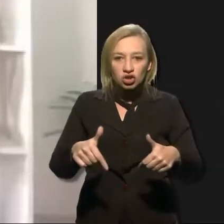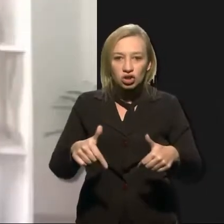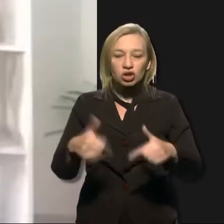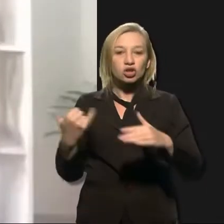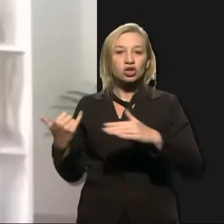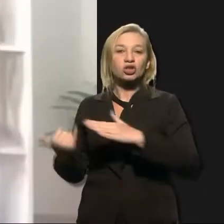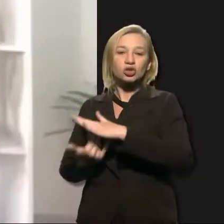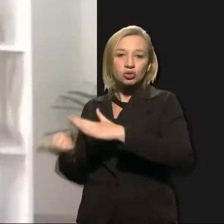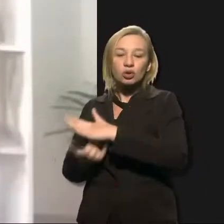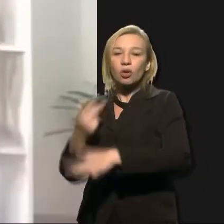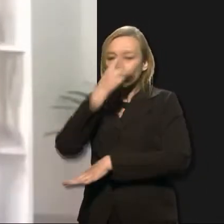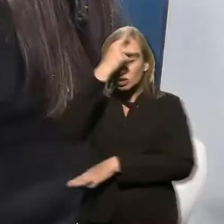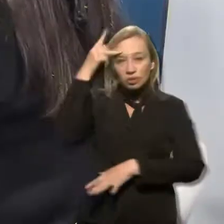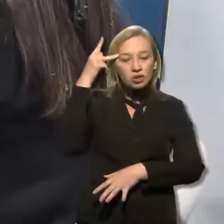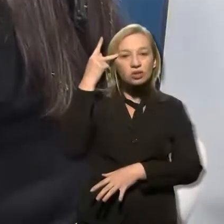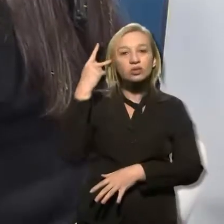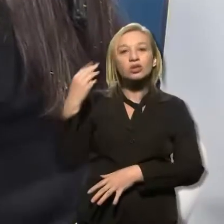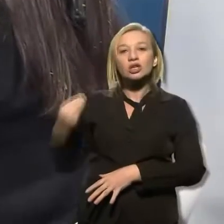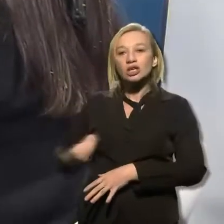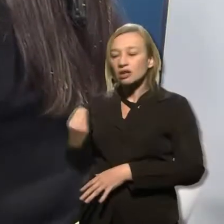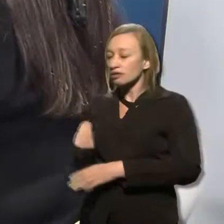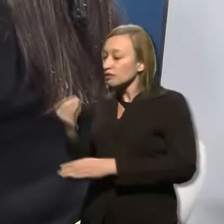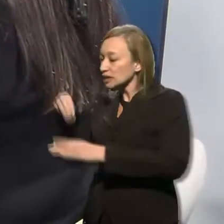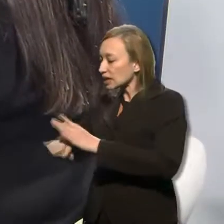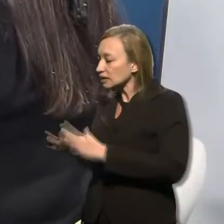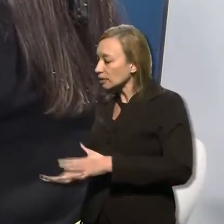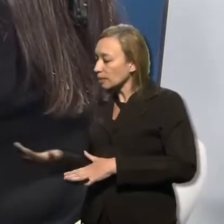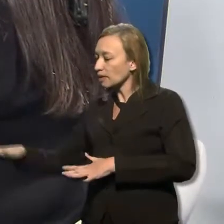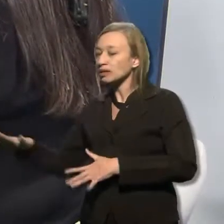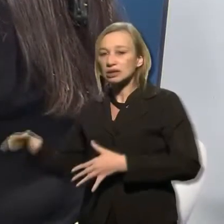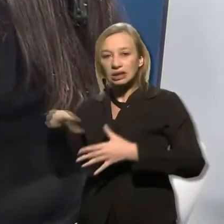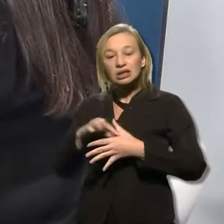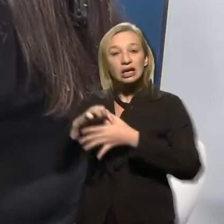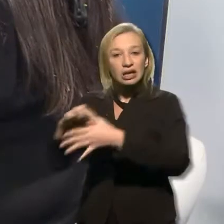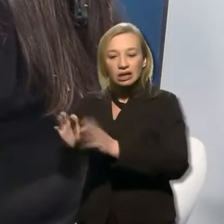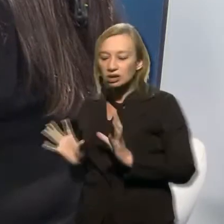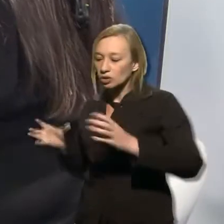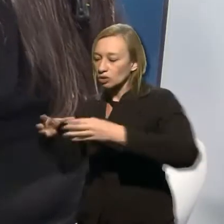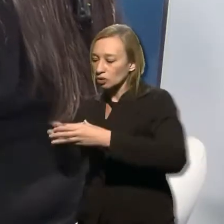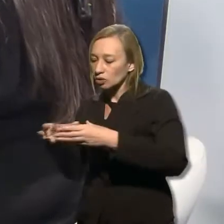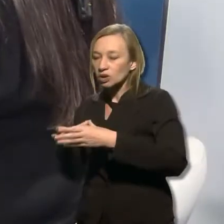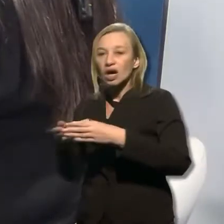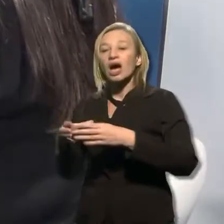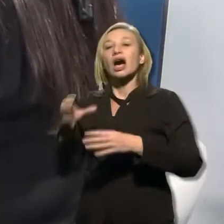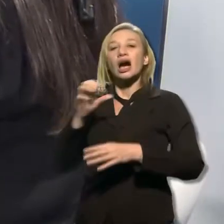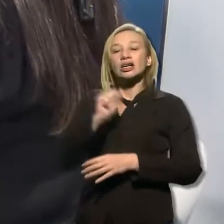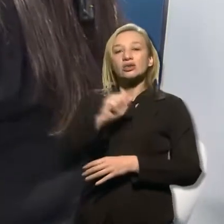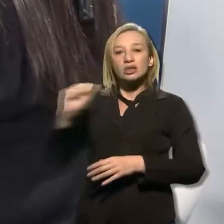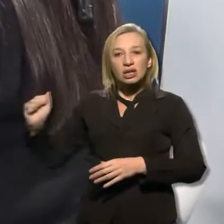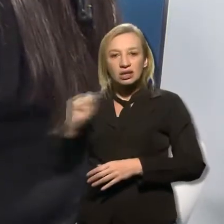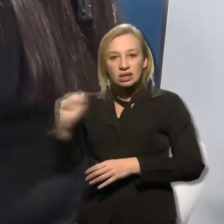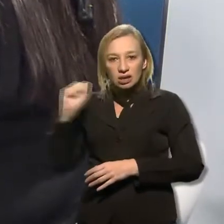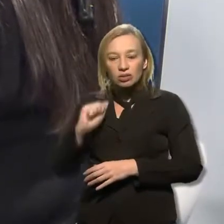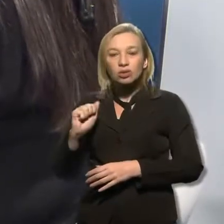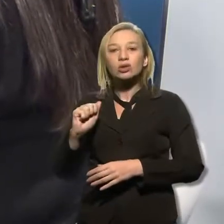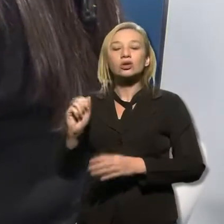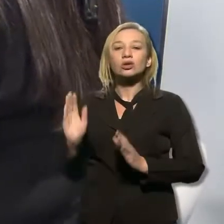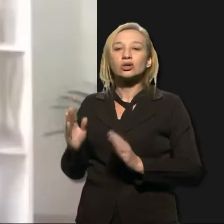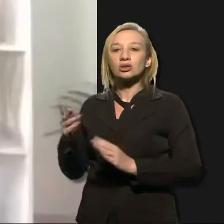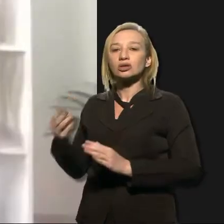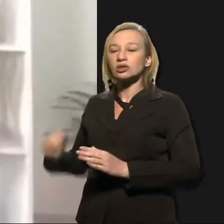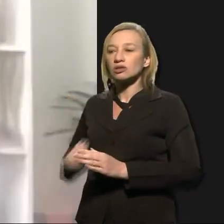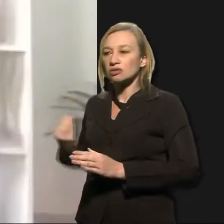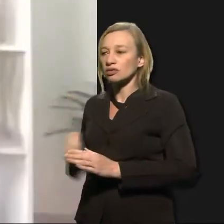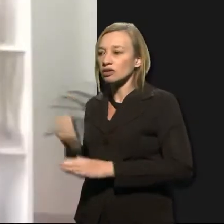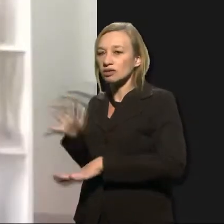de ação institucional com as pessoas, os moradores, as lideranças comunitárias, as associações de moradores,